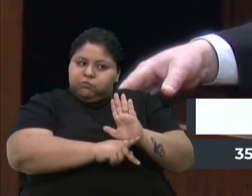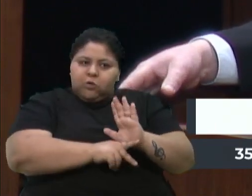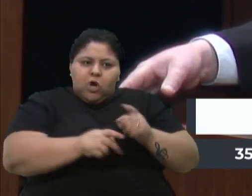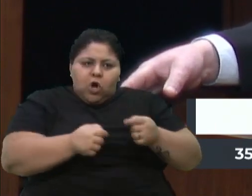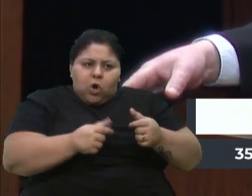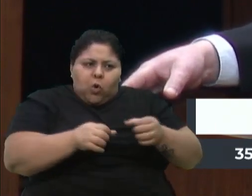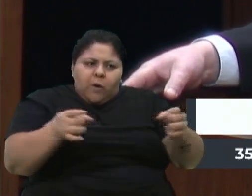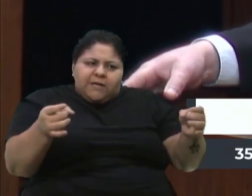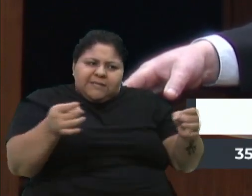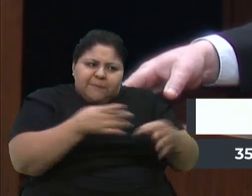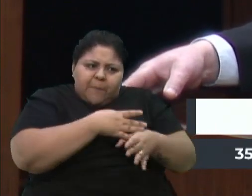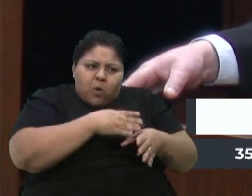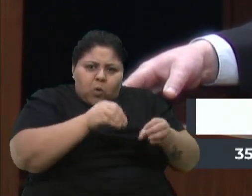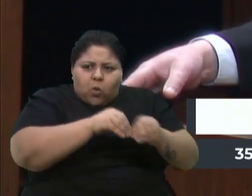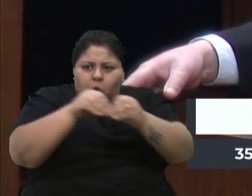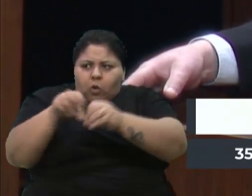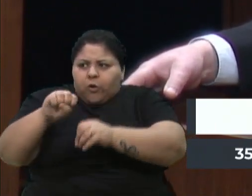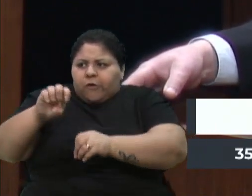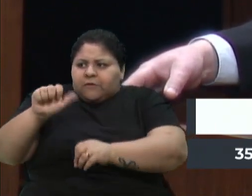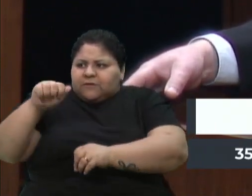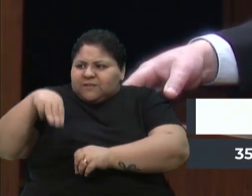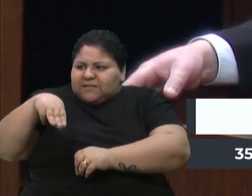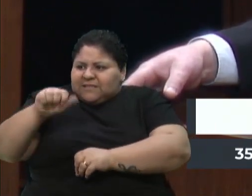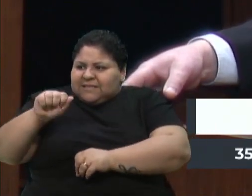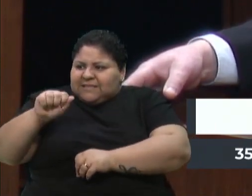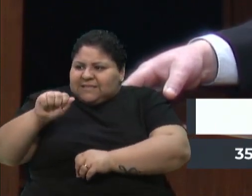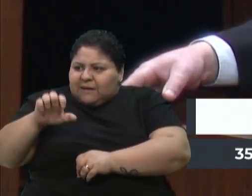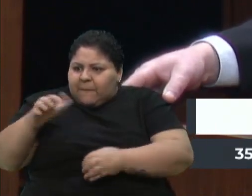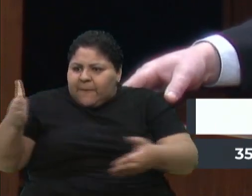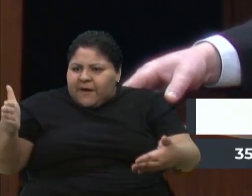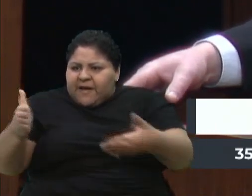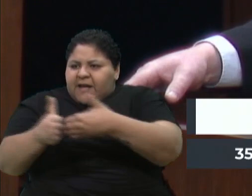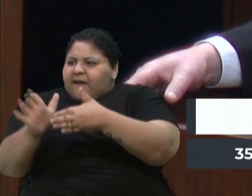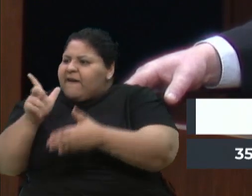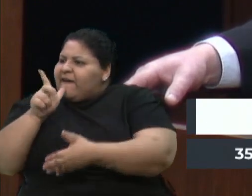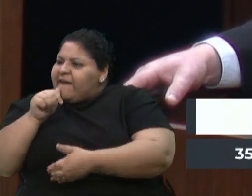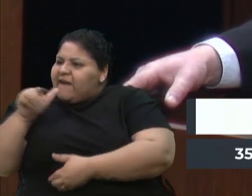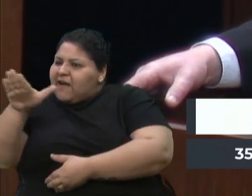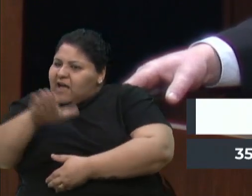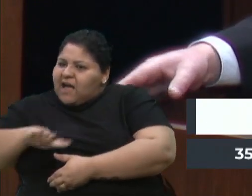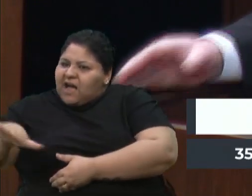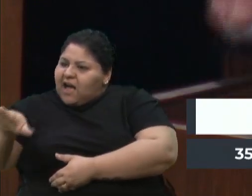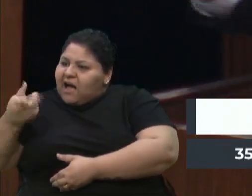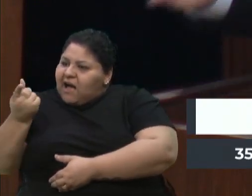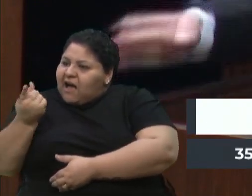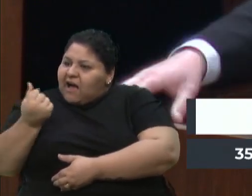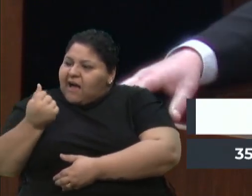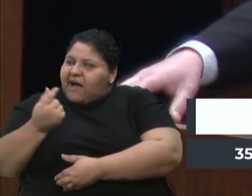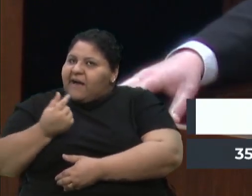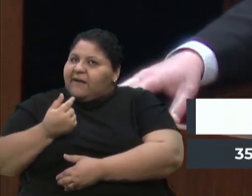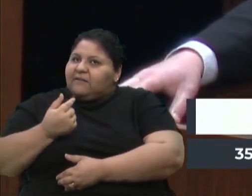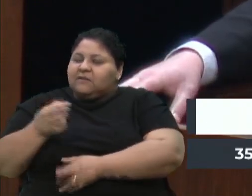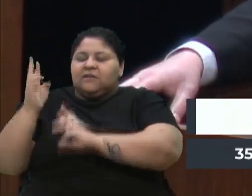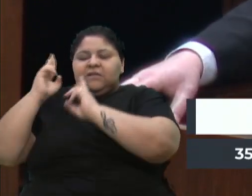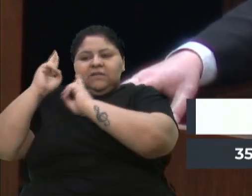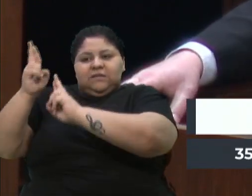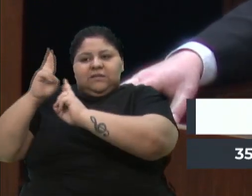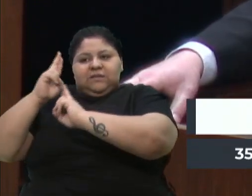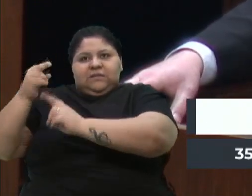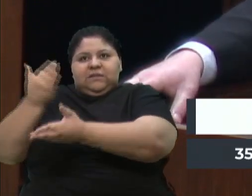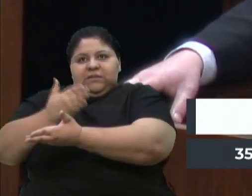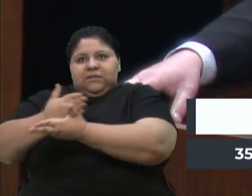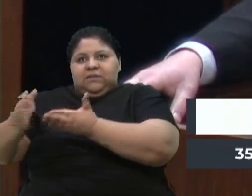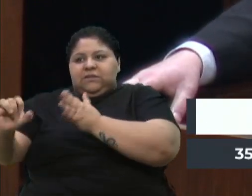SAMAI levando a água até lá, áreas pagas e a expectativa de lançar, então, o edital